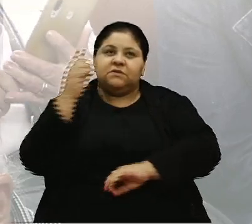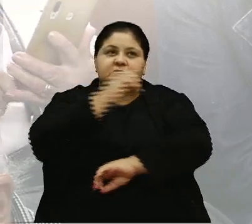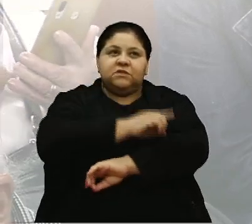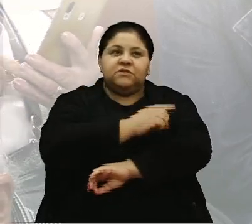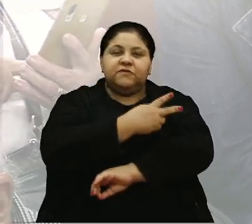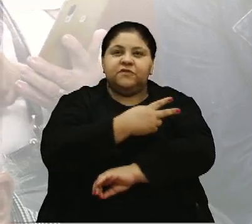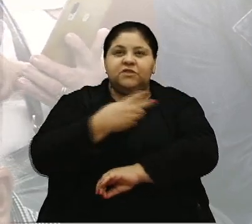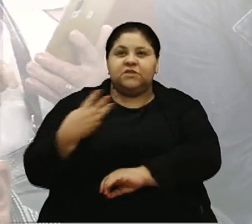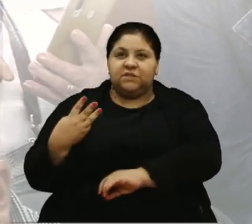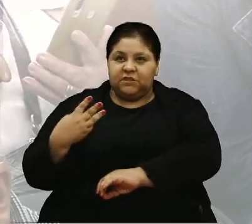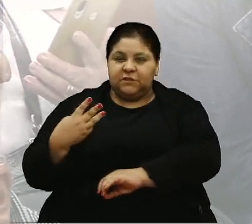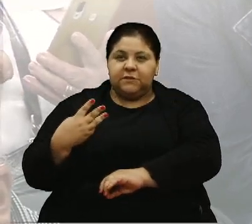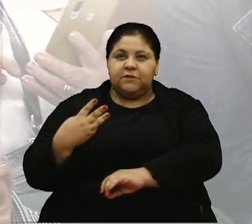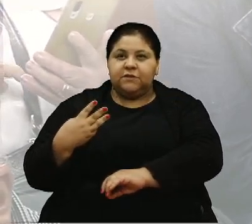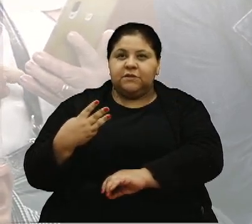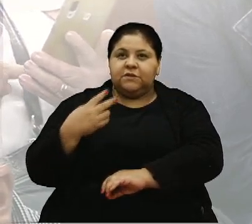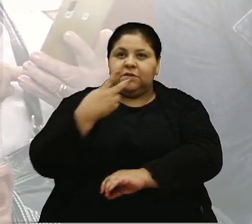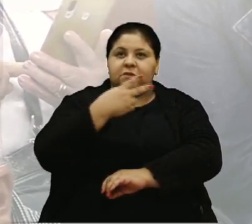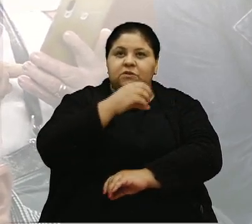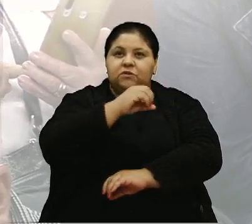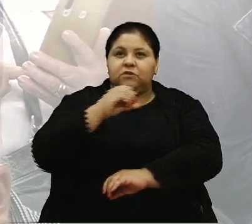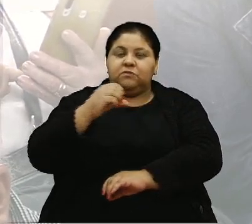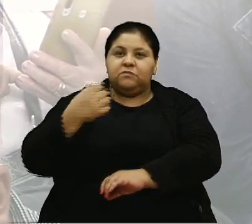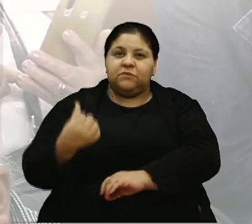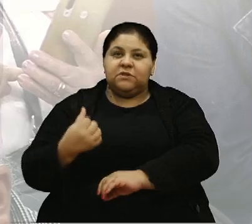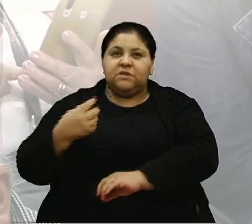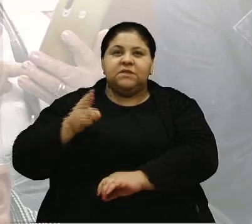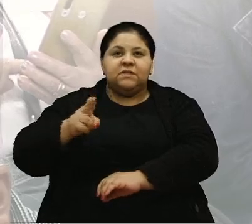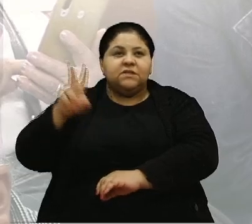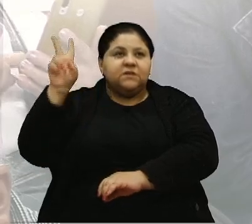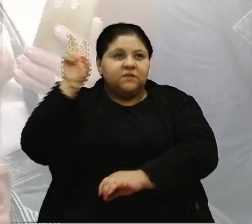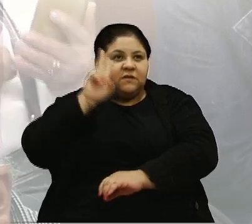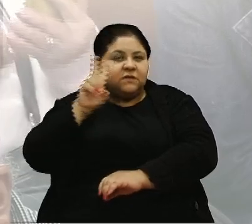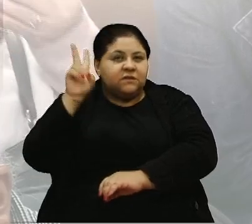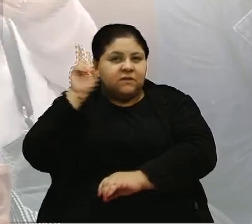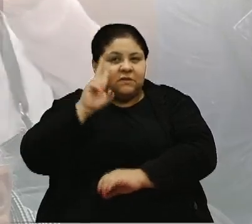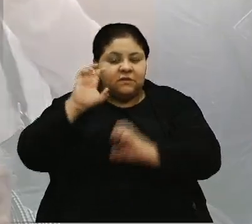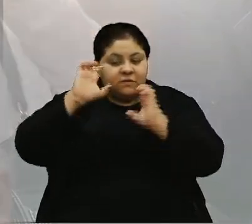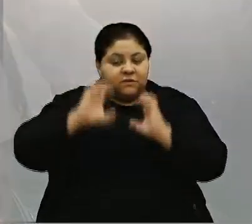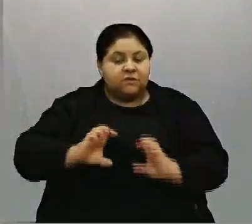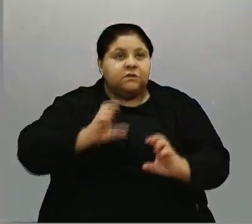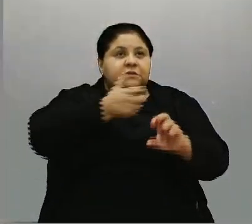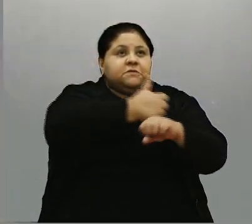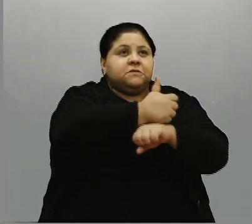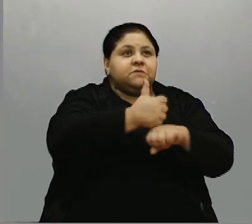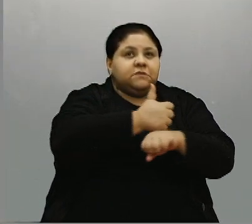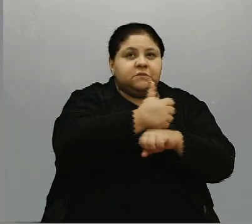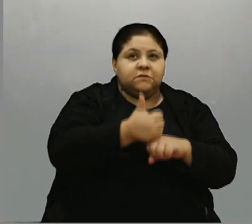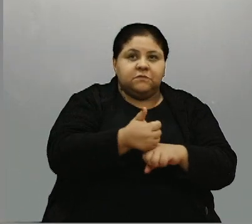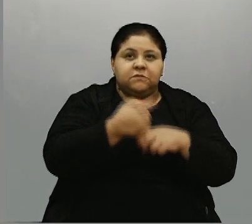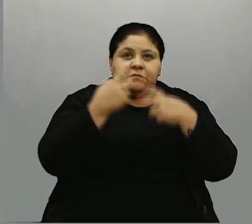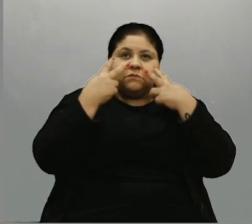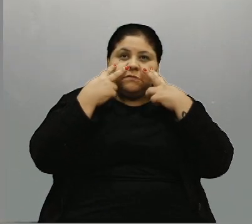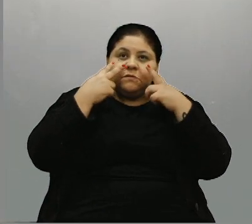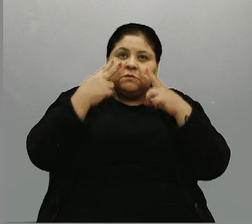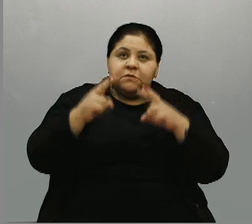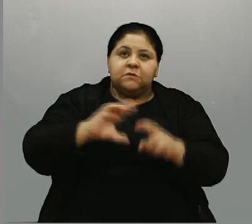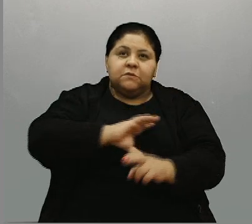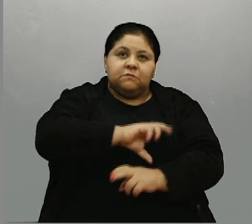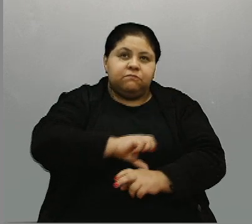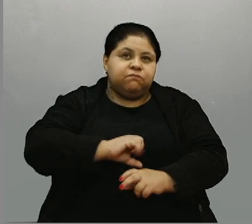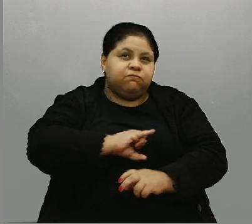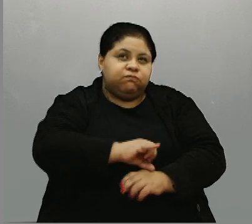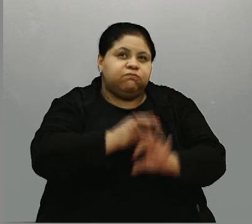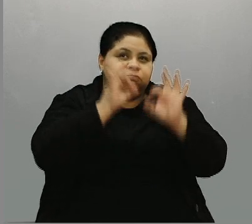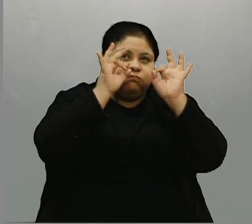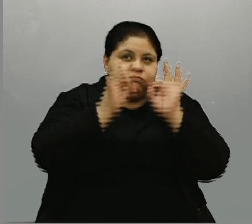23/3/2006 e será sempre lembrado, colegas vereadores e vereadoras, pela sua ética profissional, pela visão, pela paixão e coerência